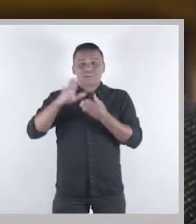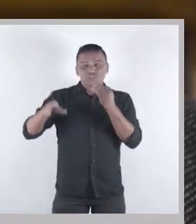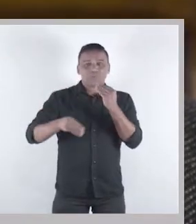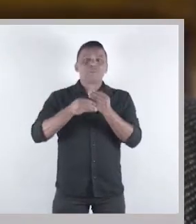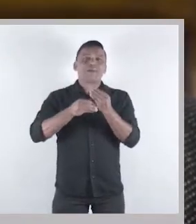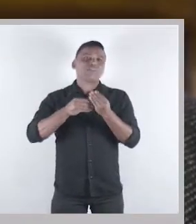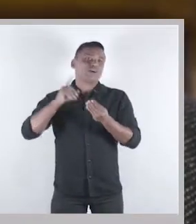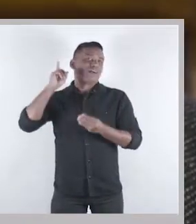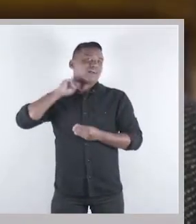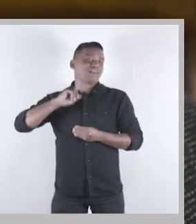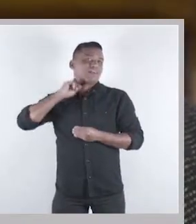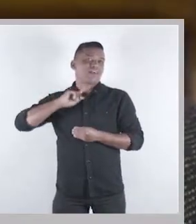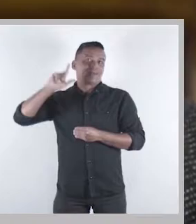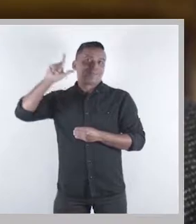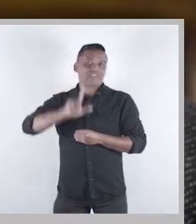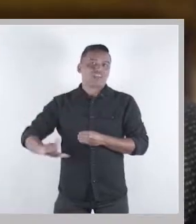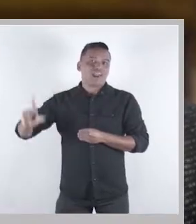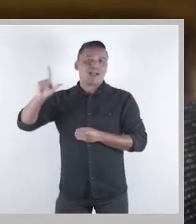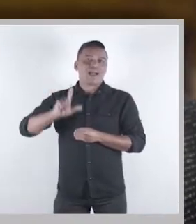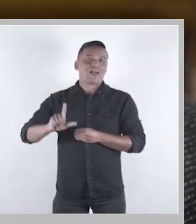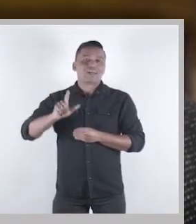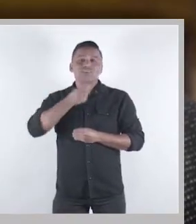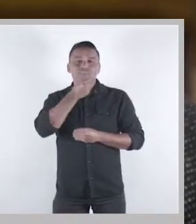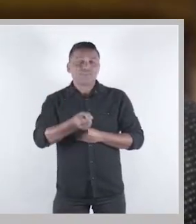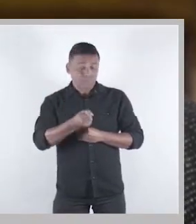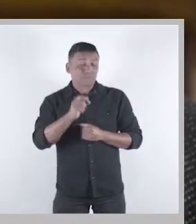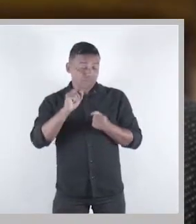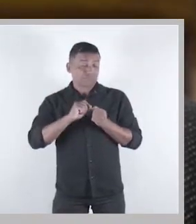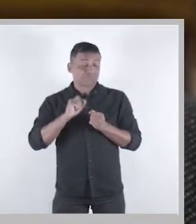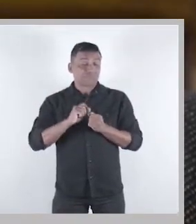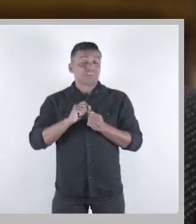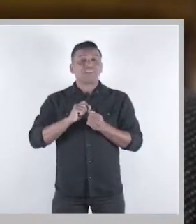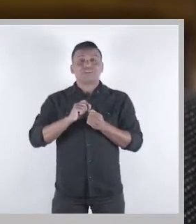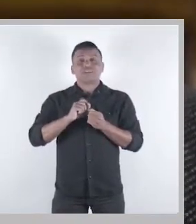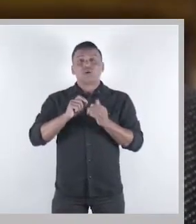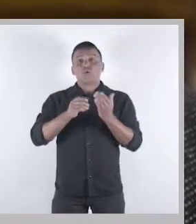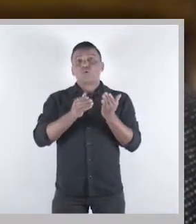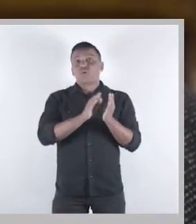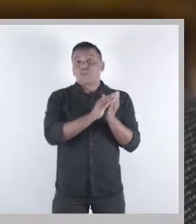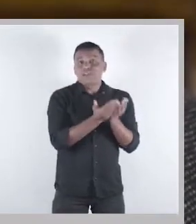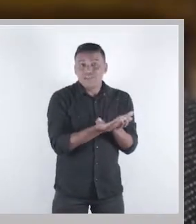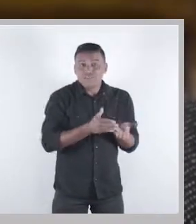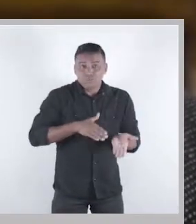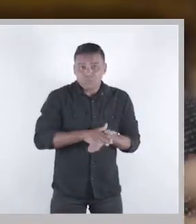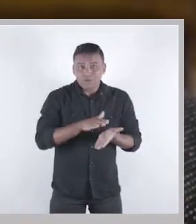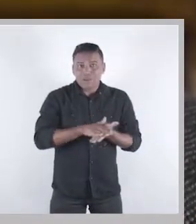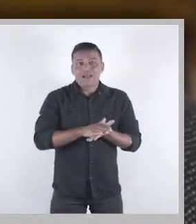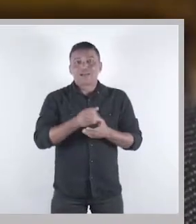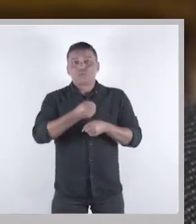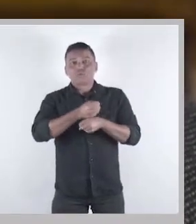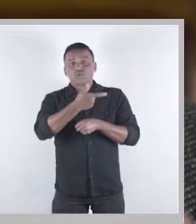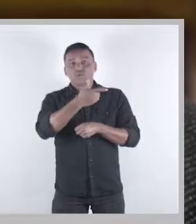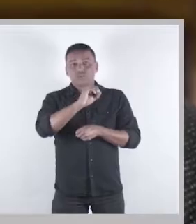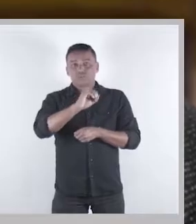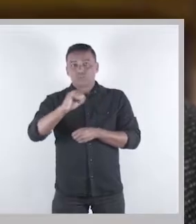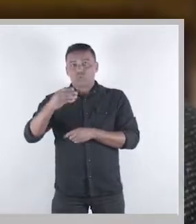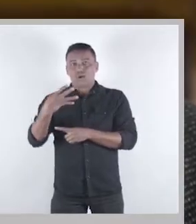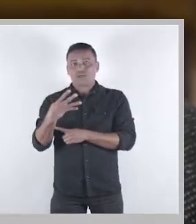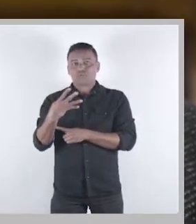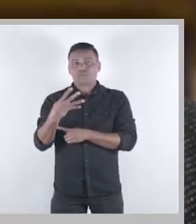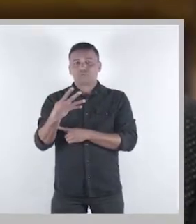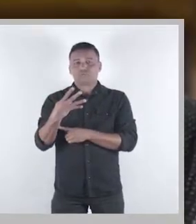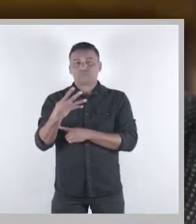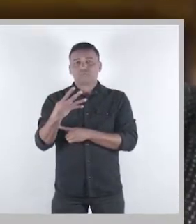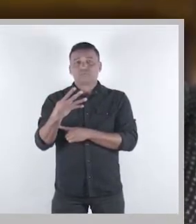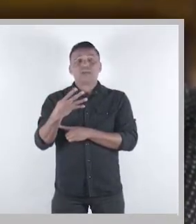livro foi publicado em 2004 e depois ele foi divulgadas em outros países né da